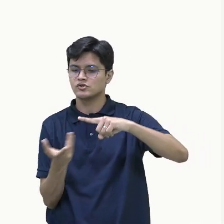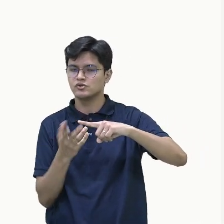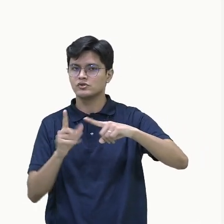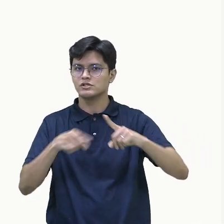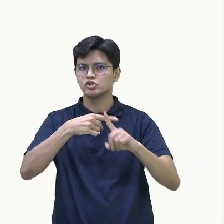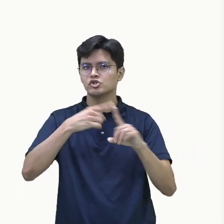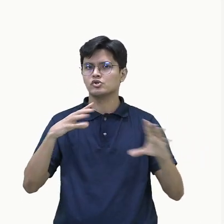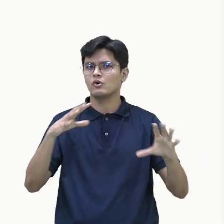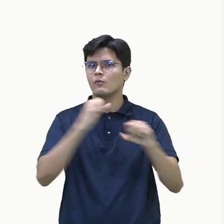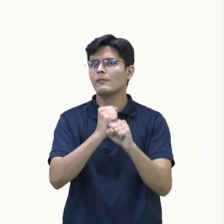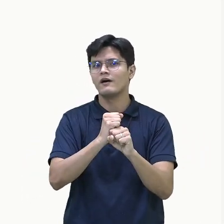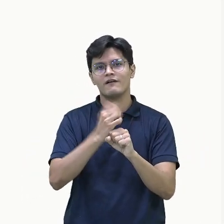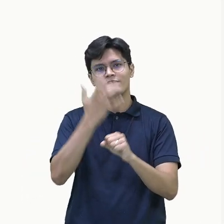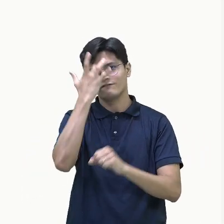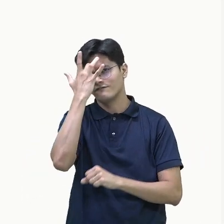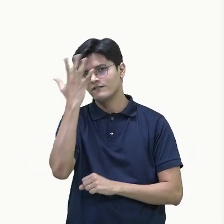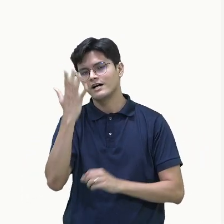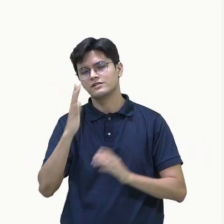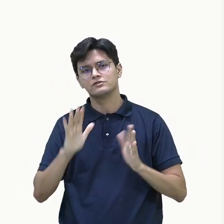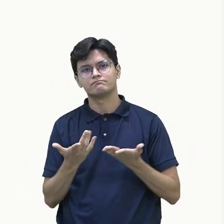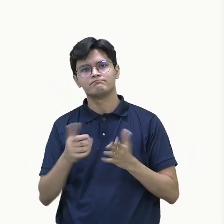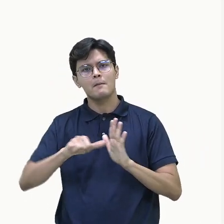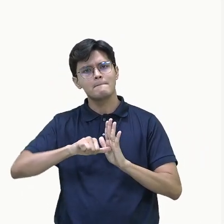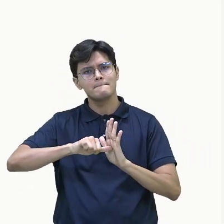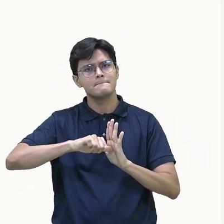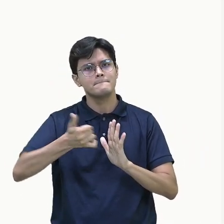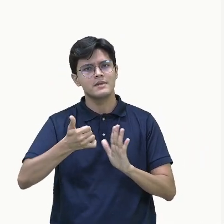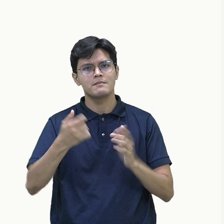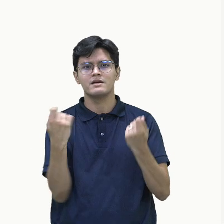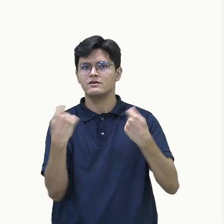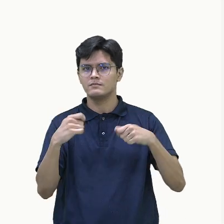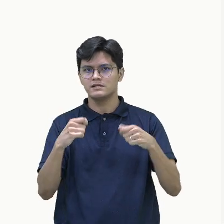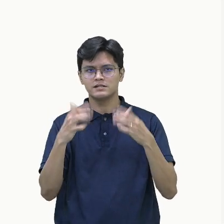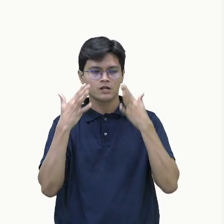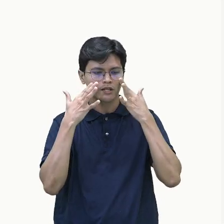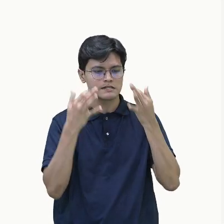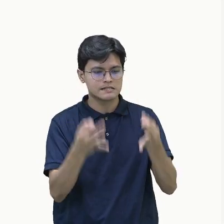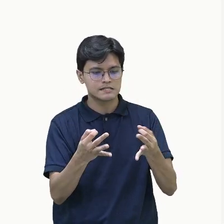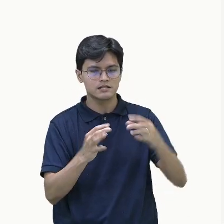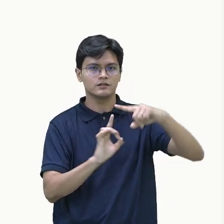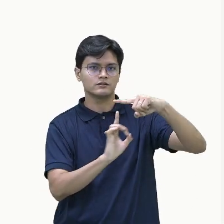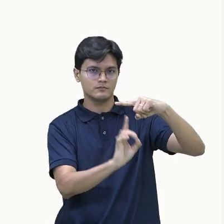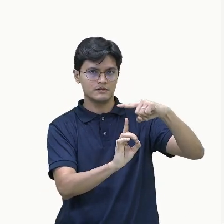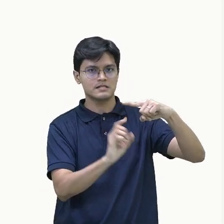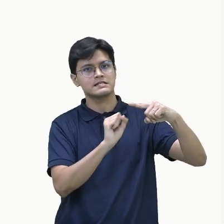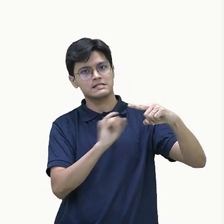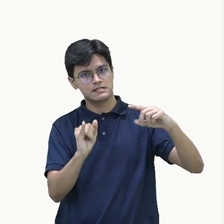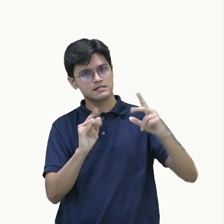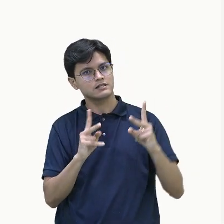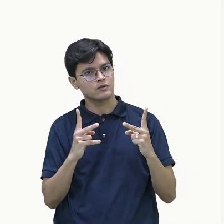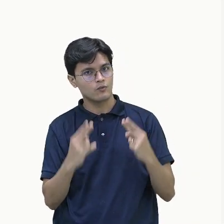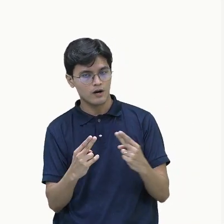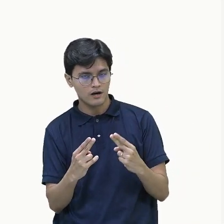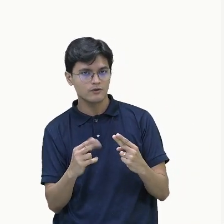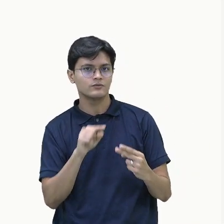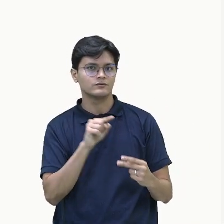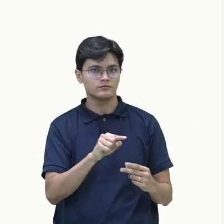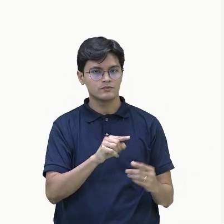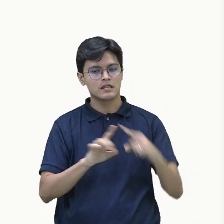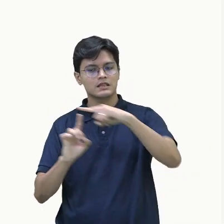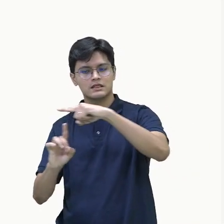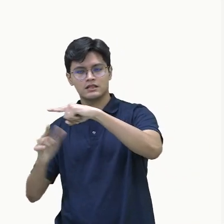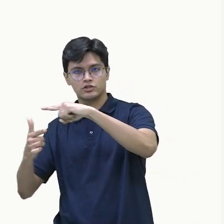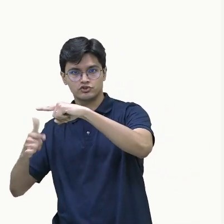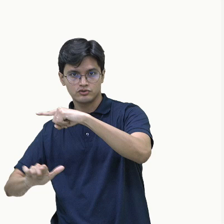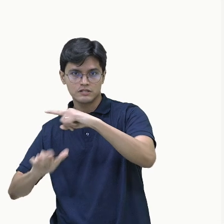é o denominador. São iguais ou diferentes? São iguais. Beleza. Então, se é igual, eu vou usar a regrinha de quando os denominadores são iguais. E o que é